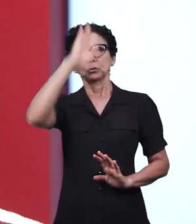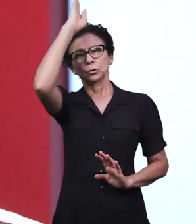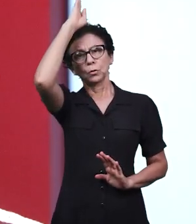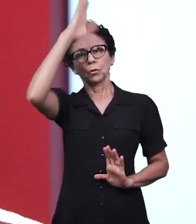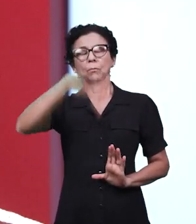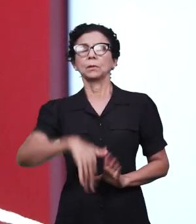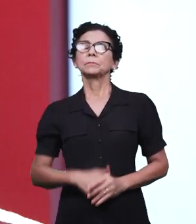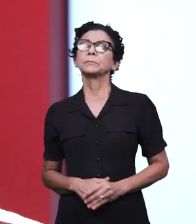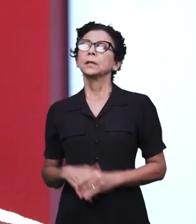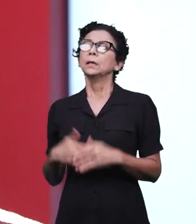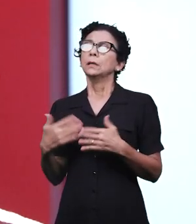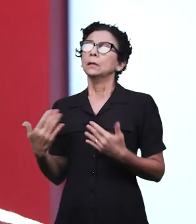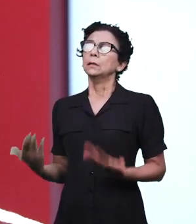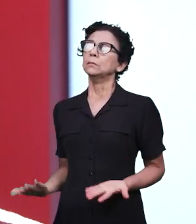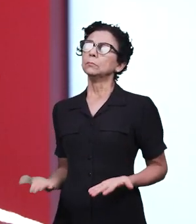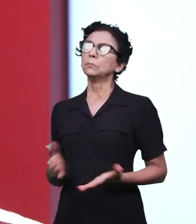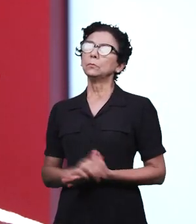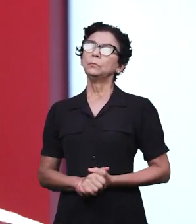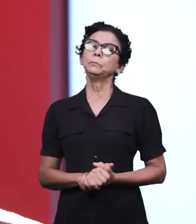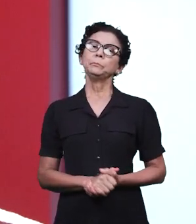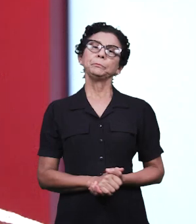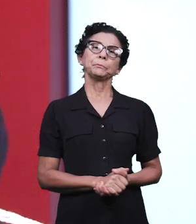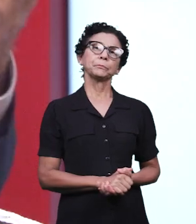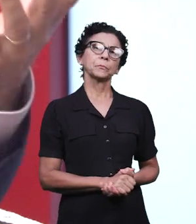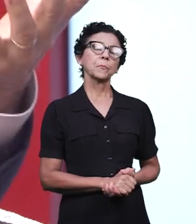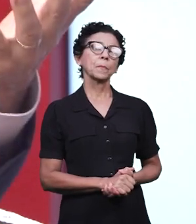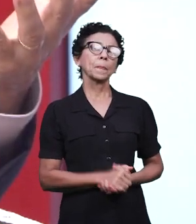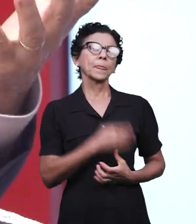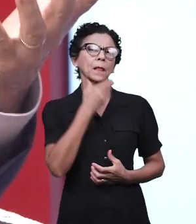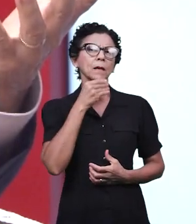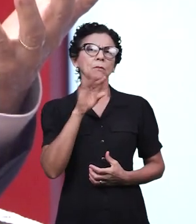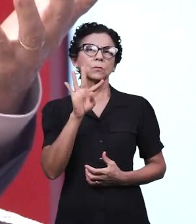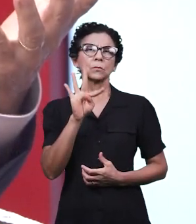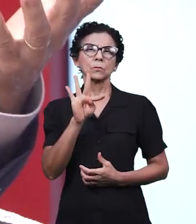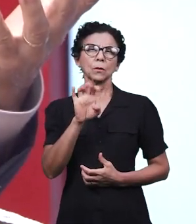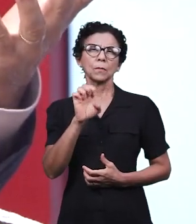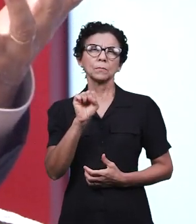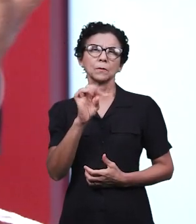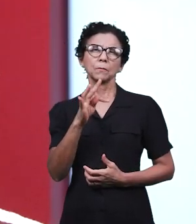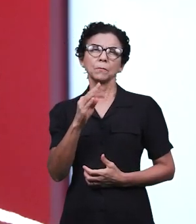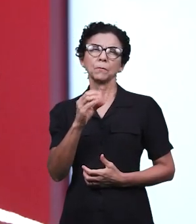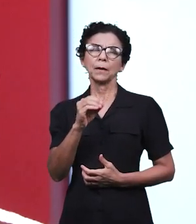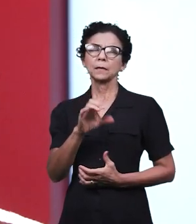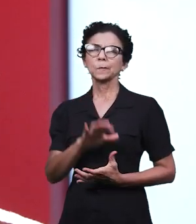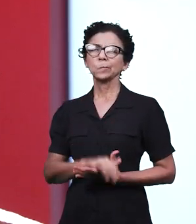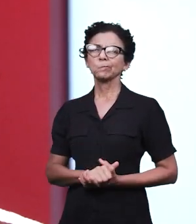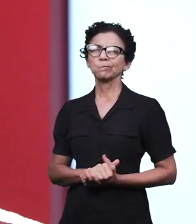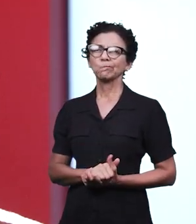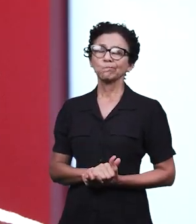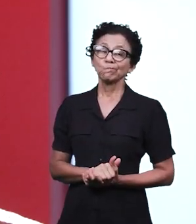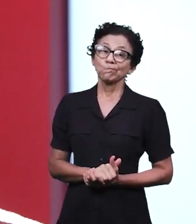muito satisfeito, porque ele não sabia nem o que dizer a César.